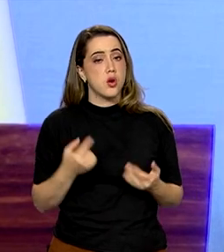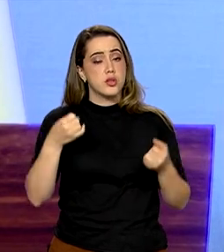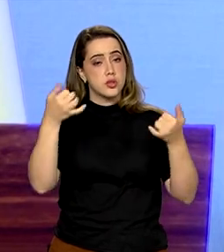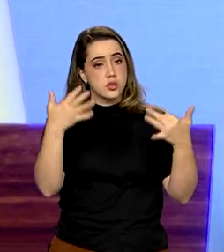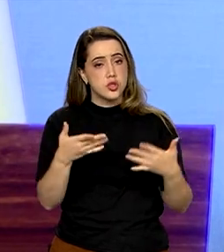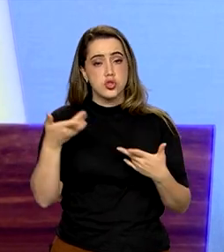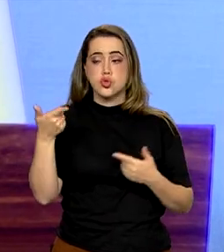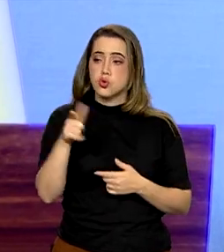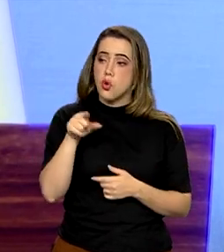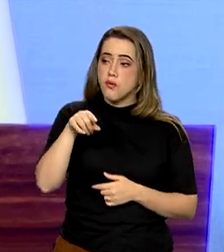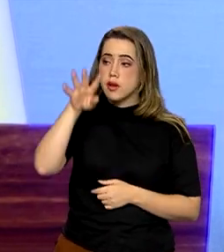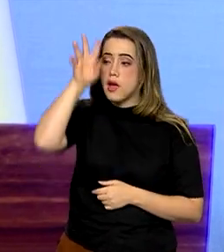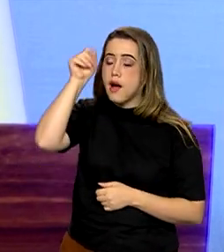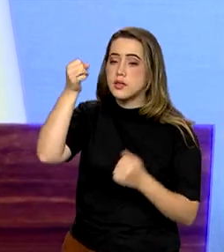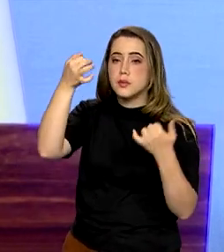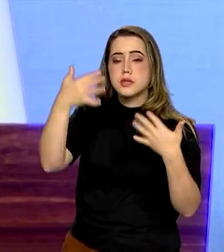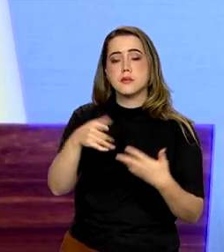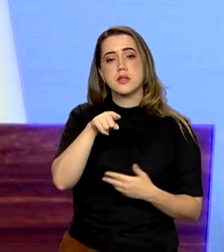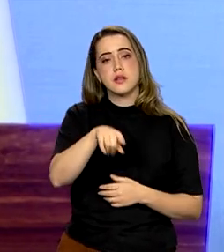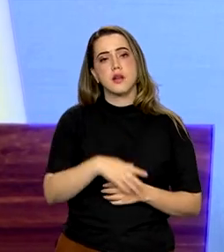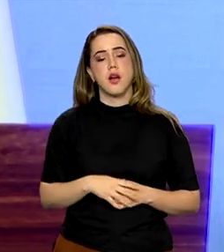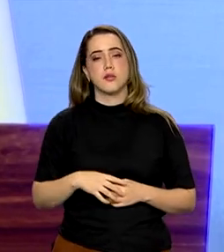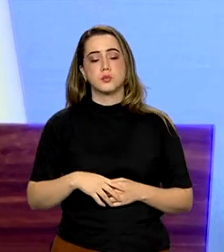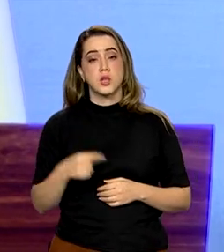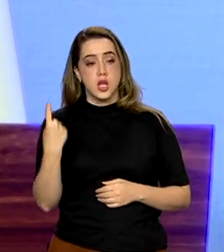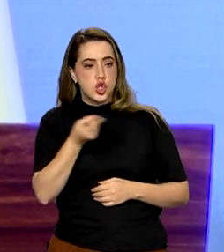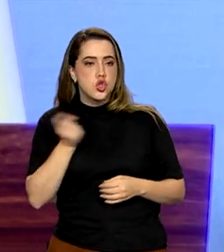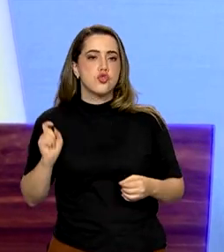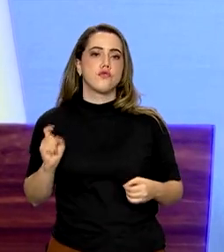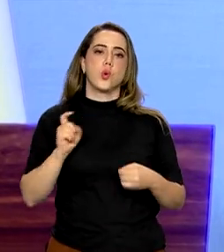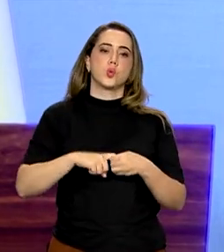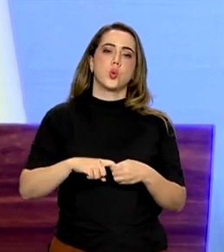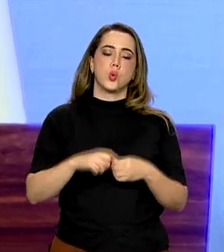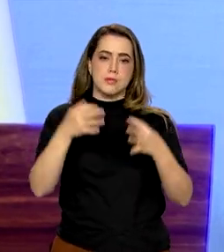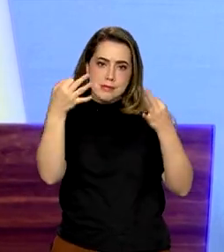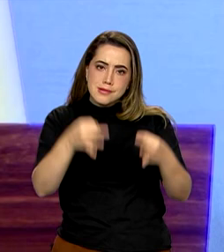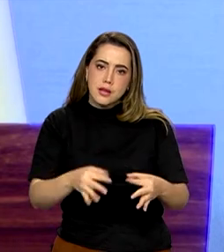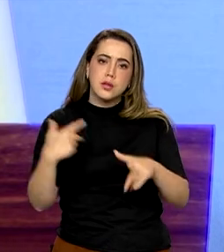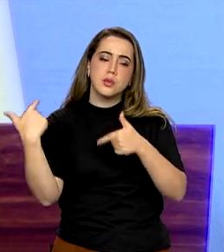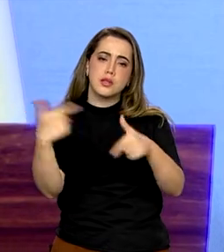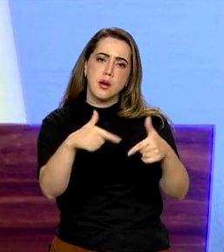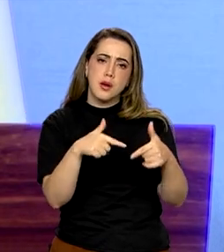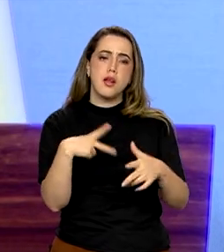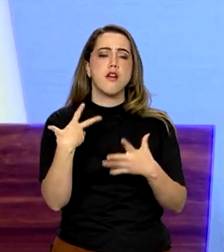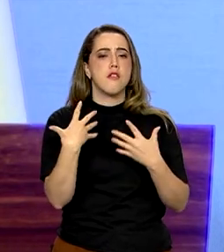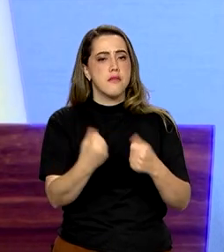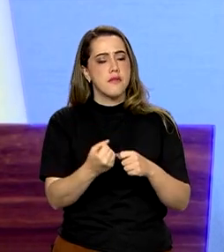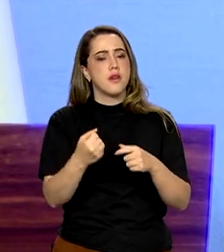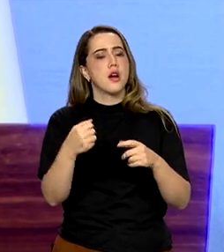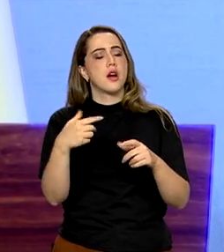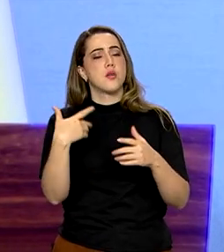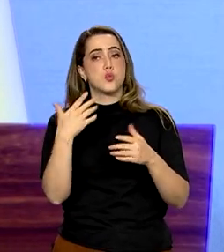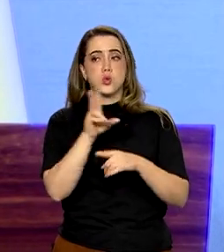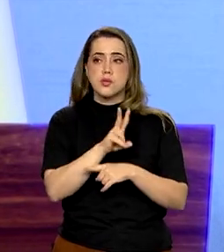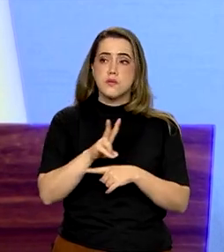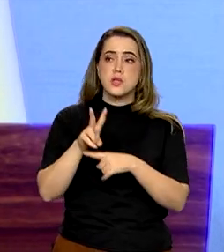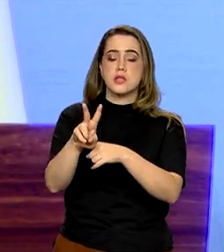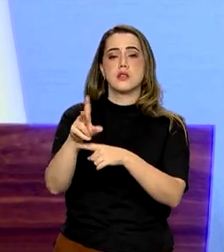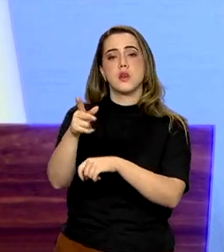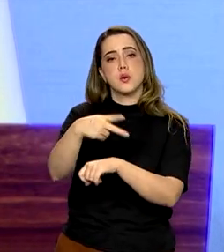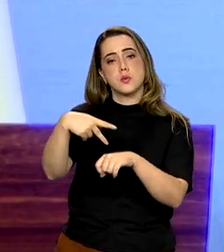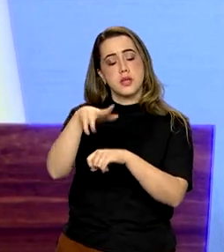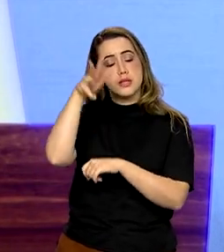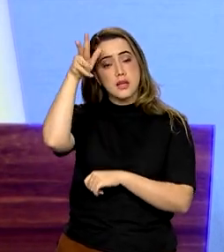brasileiros, aos angolanos, que nós voltamos para valer. vamos voltar a fazer financiamento para os